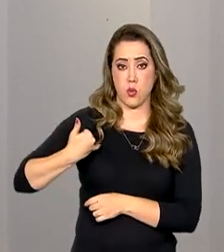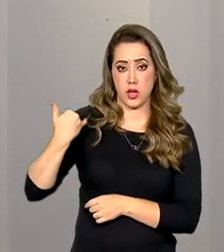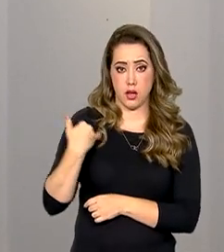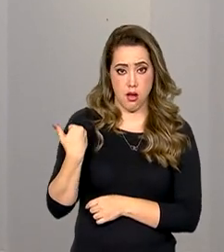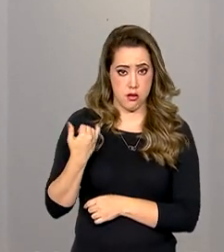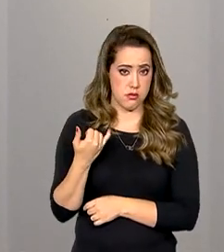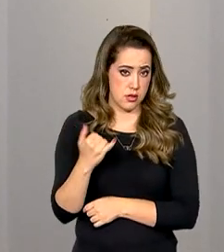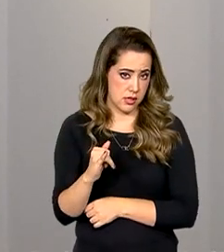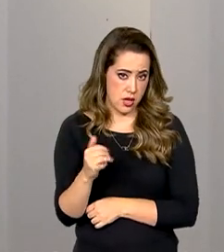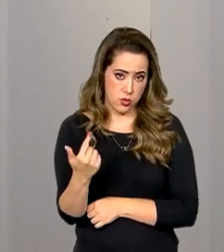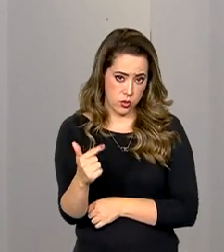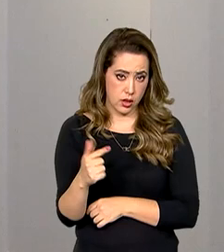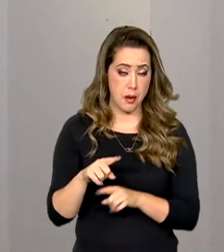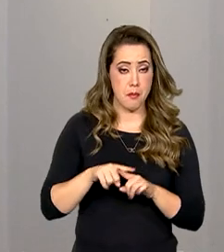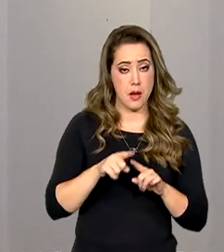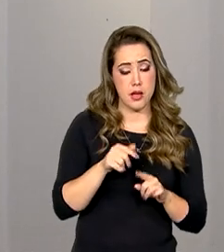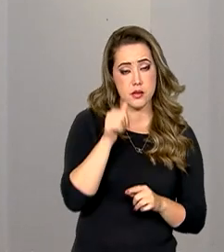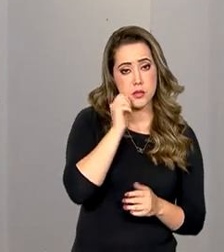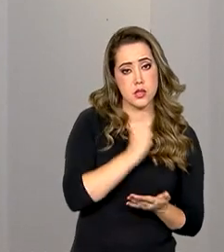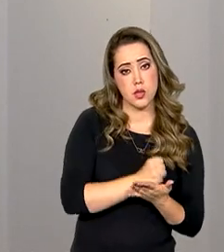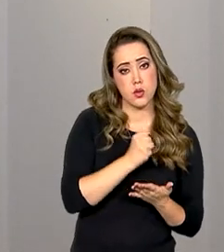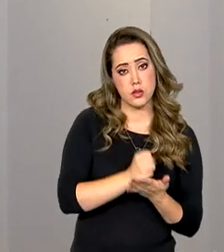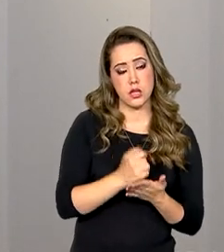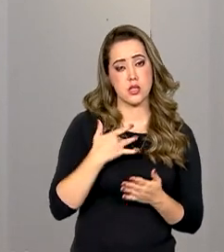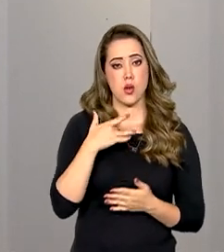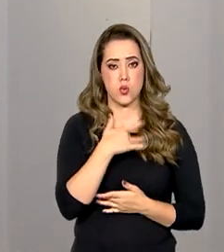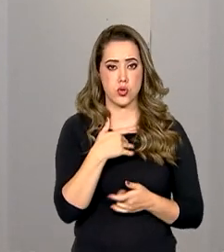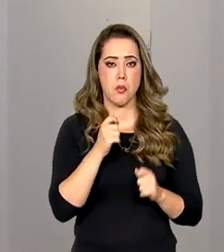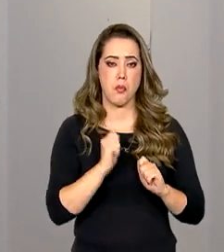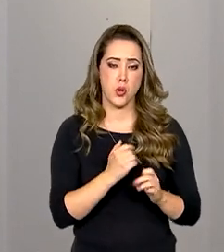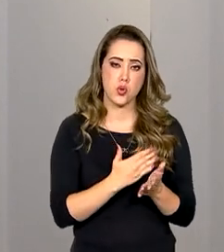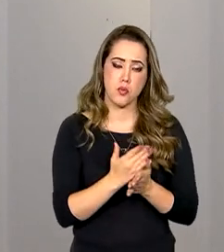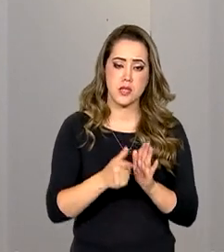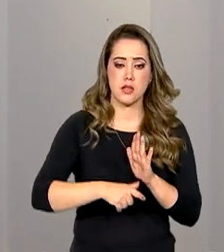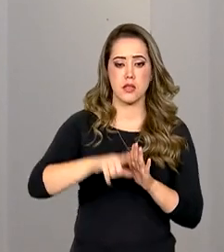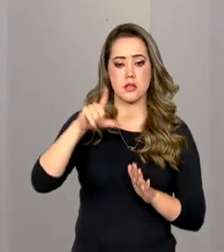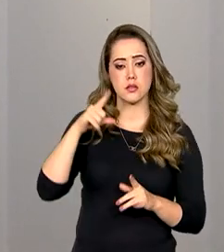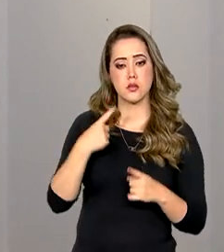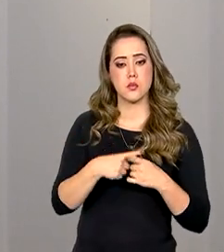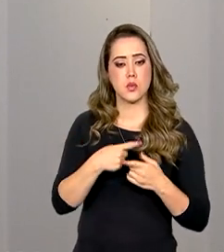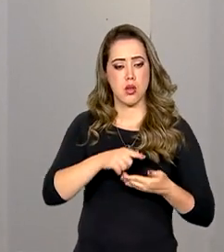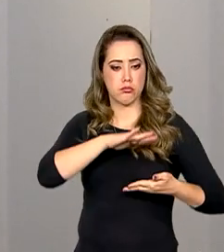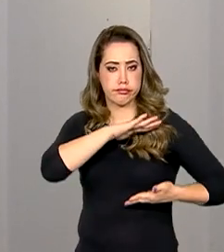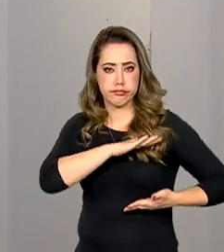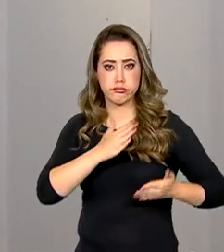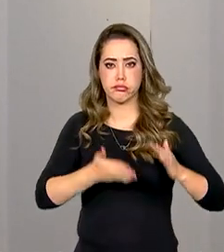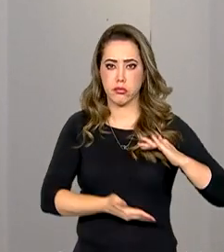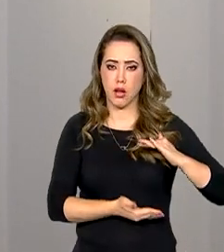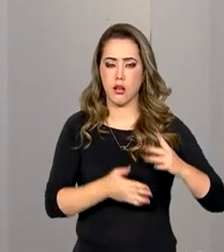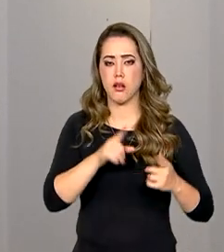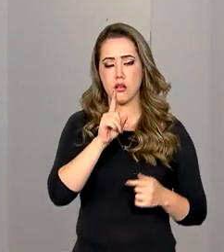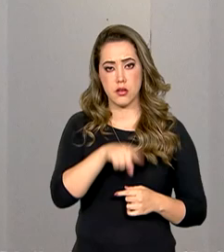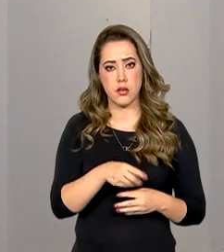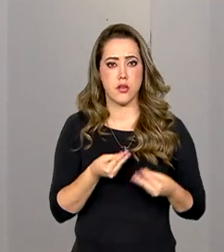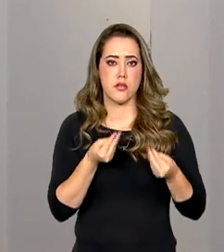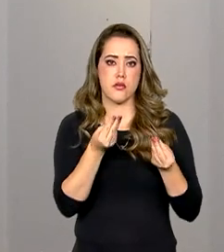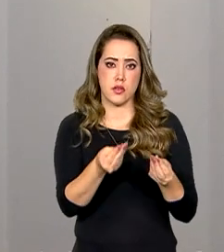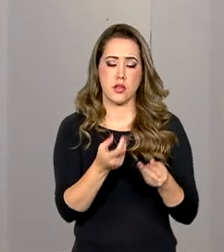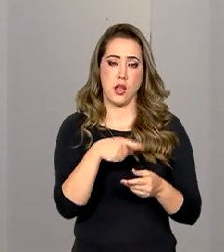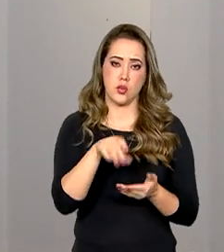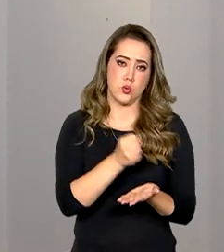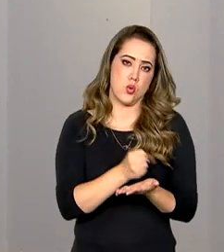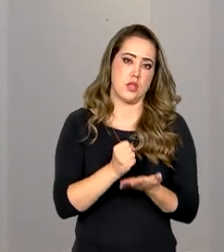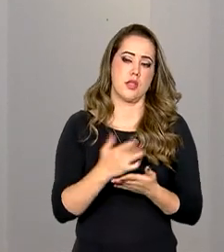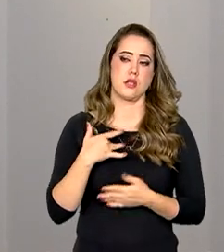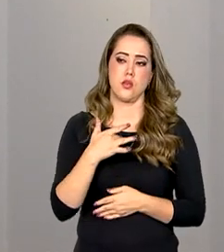aquelas que possuem convênio podem começar um pouco antes, porque esses exames são disponíveis.